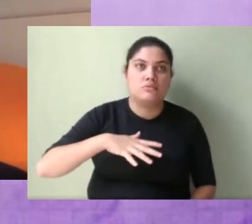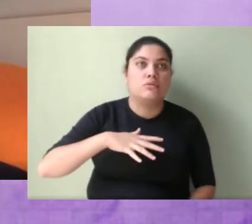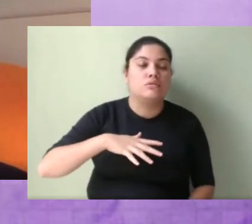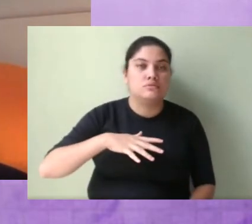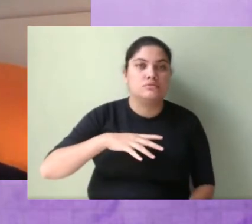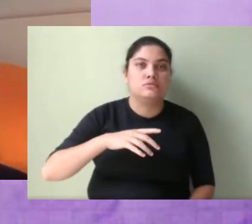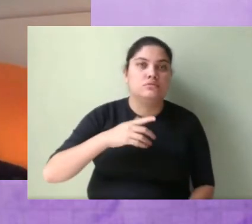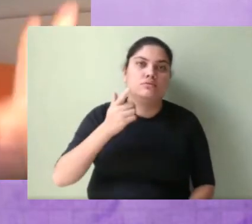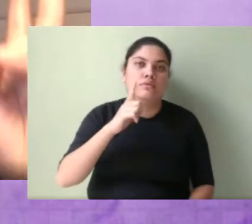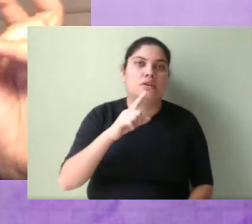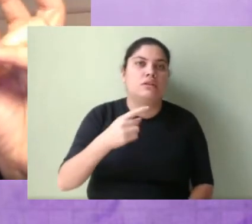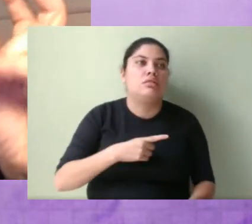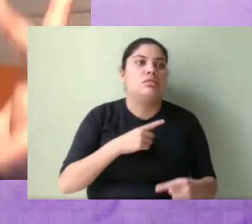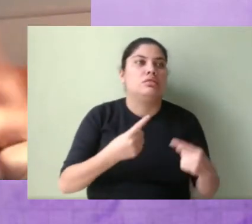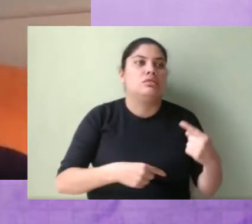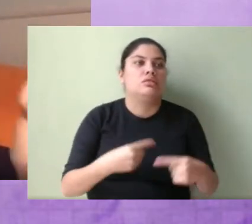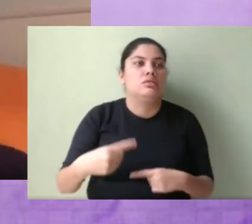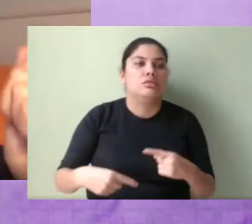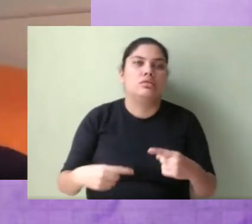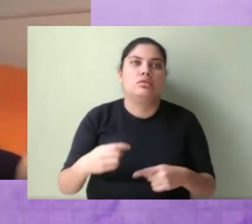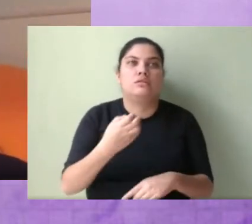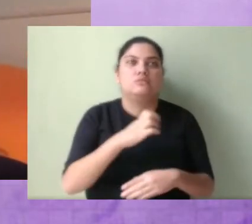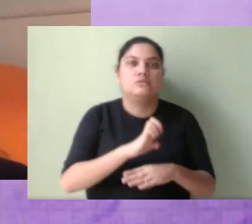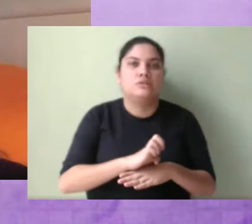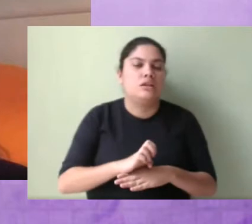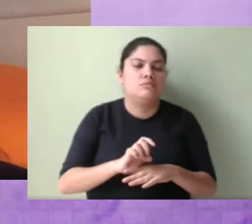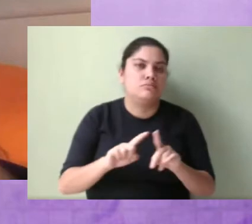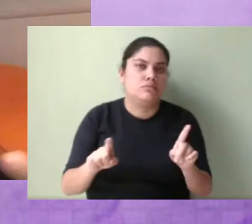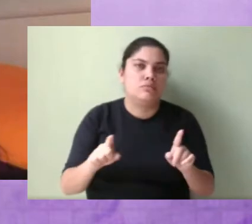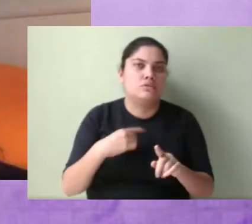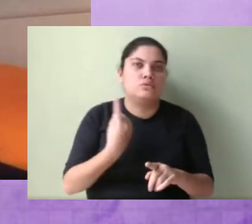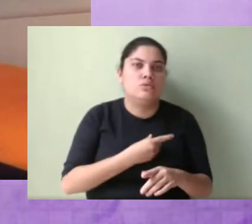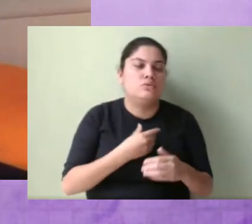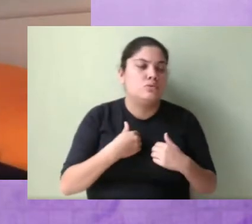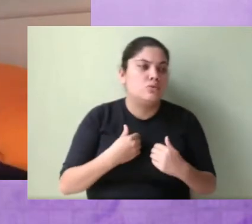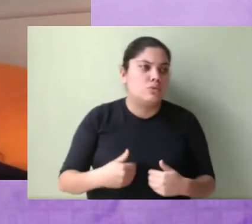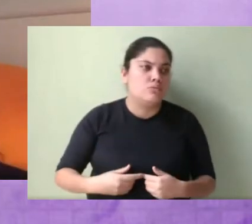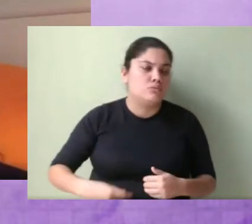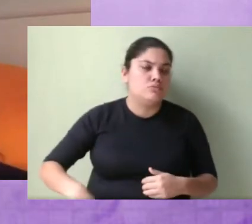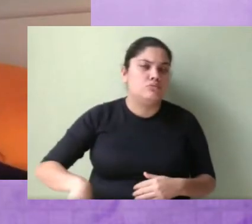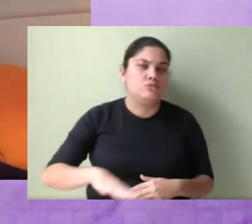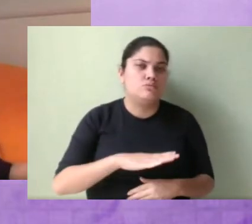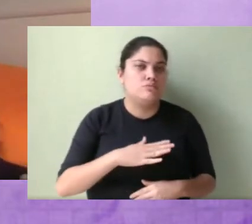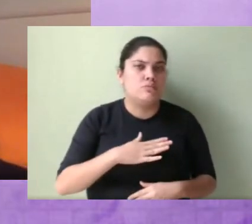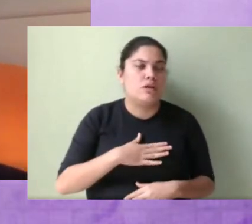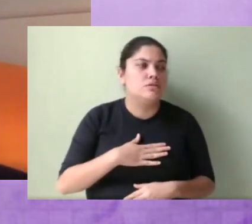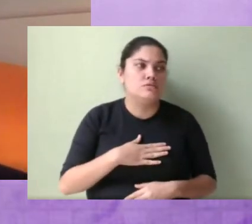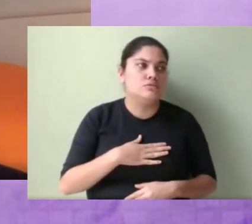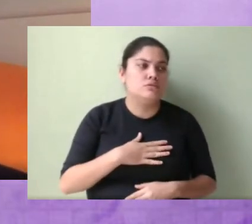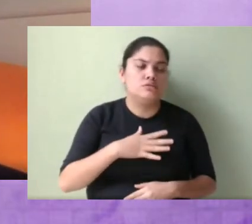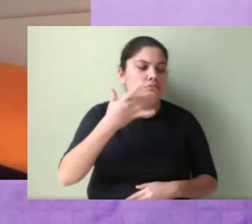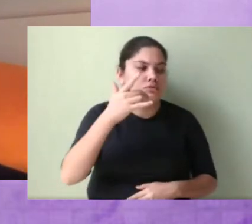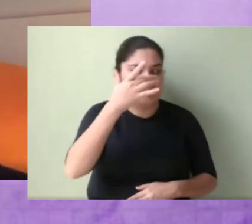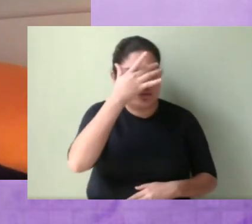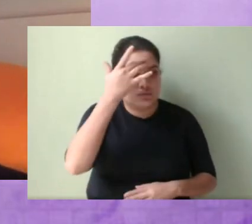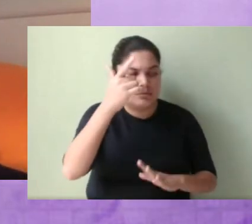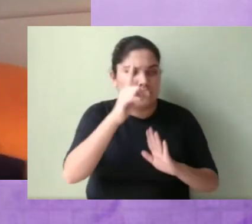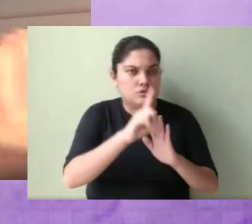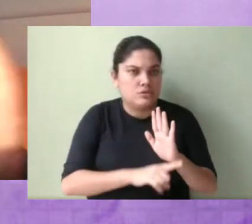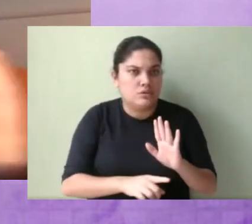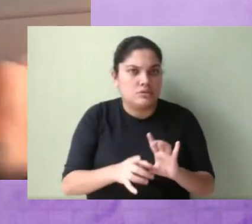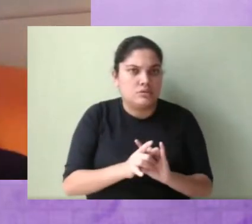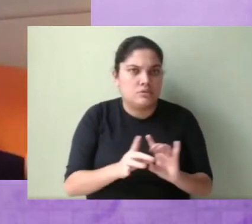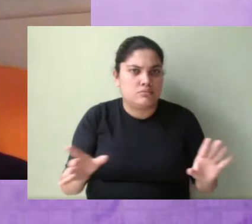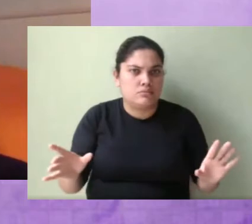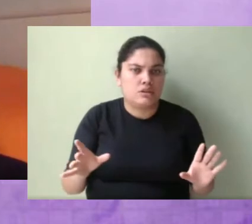feminismo, sem levantar a bandeira radical militante, mas explicar por que essas coisas existem, por que elas são difíceis, porque elas